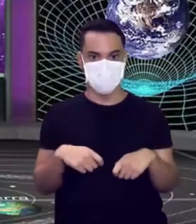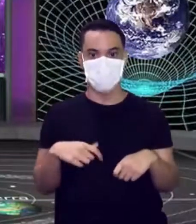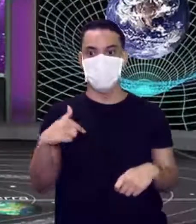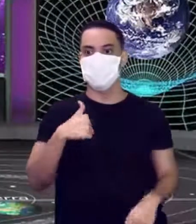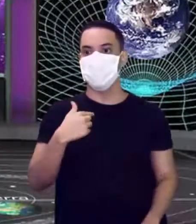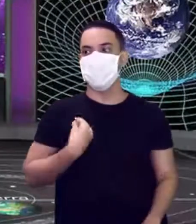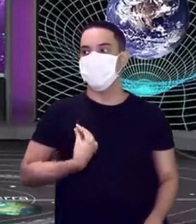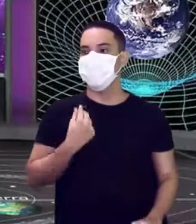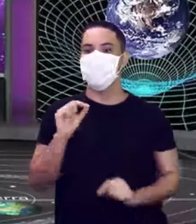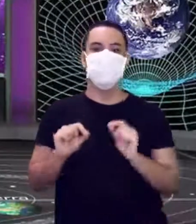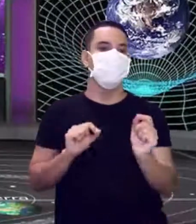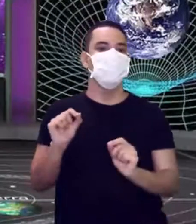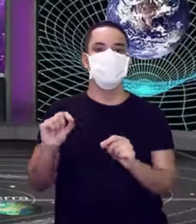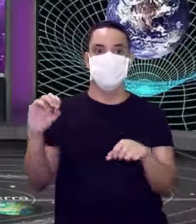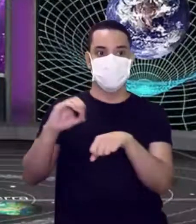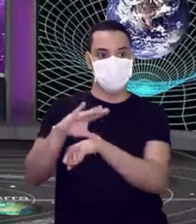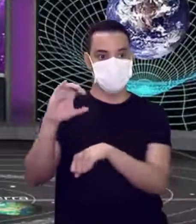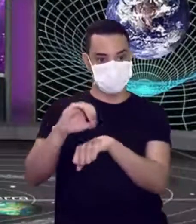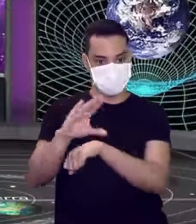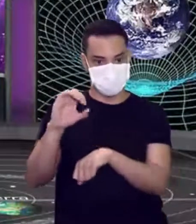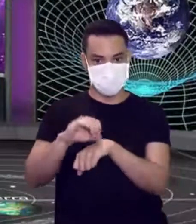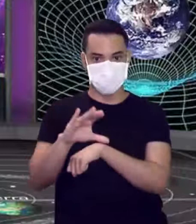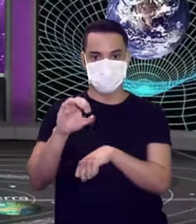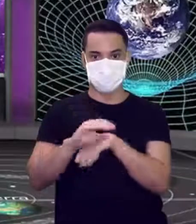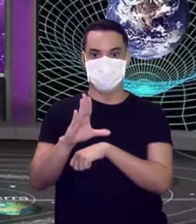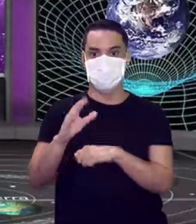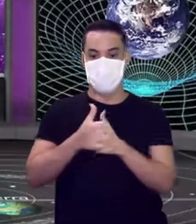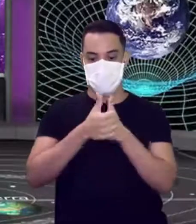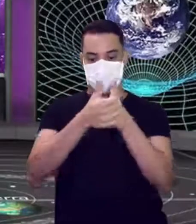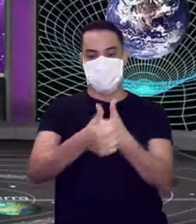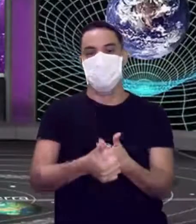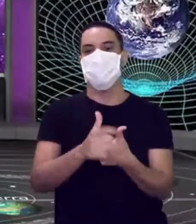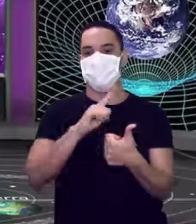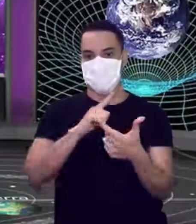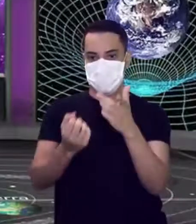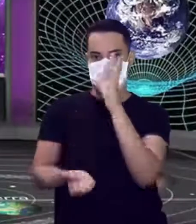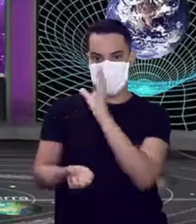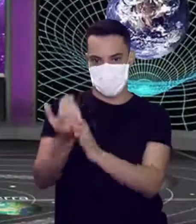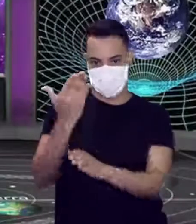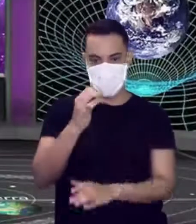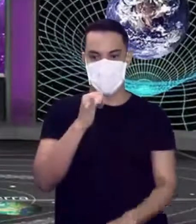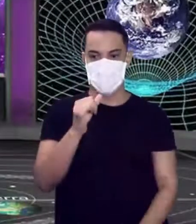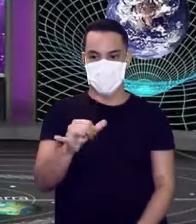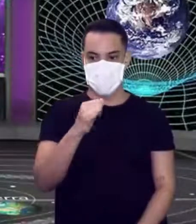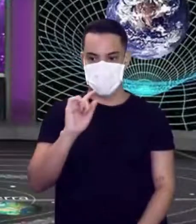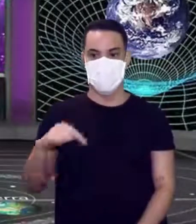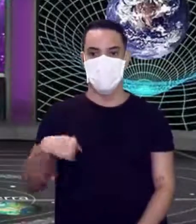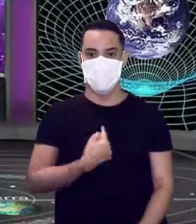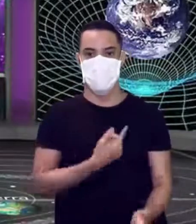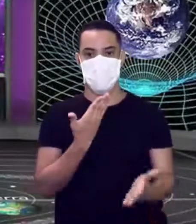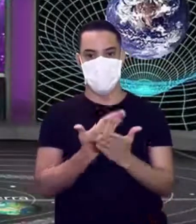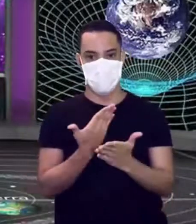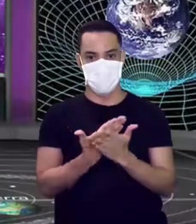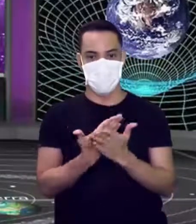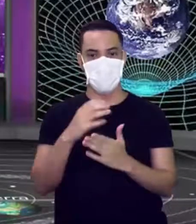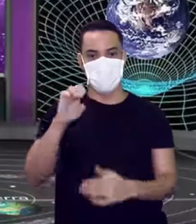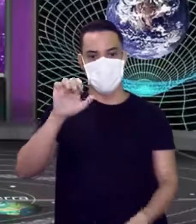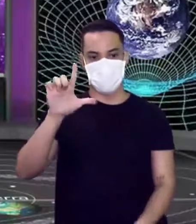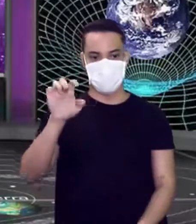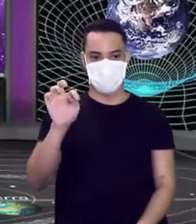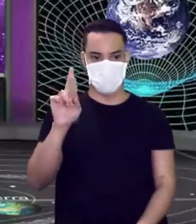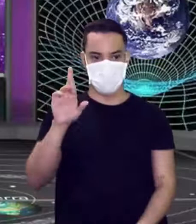vou estar orientando e eu vou ter o surgimento da corrente elétrica, que a gente vai estudar em